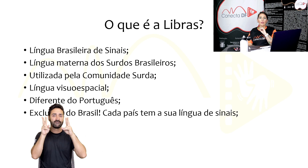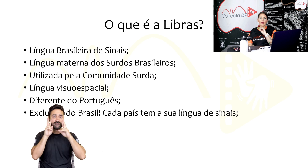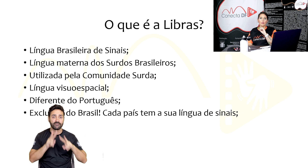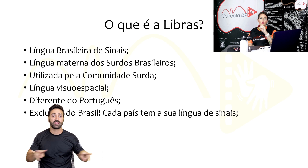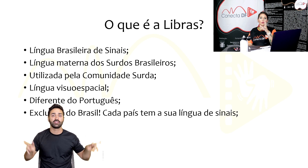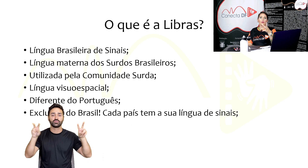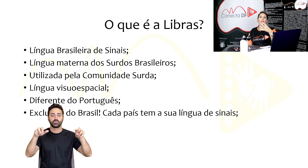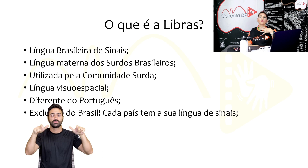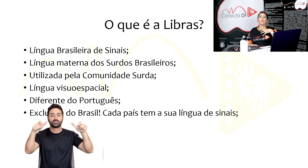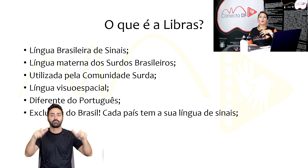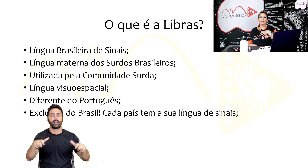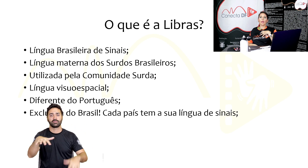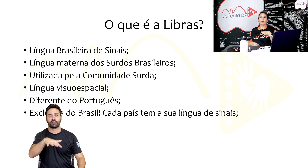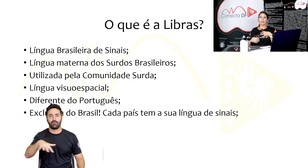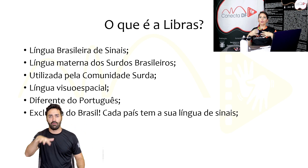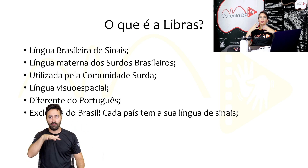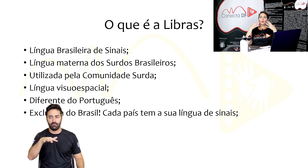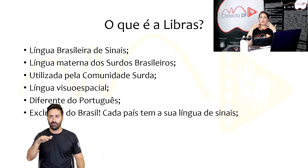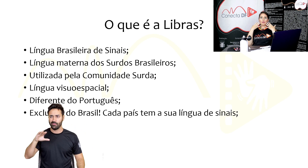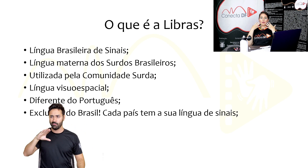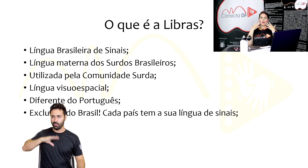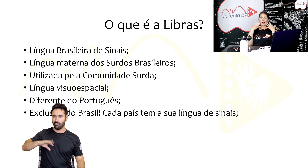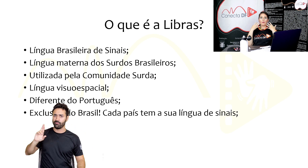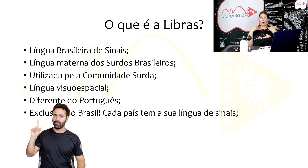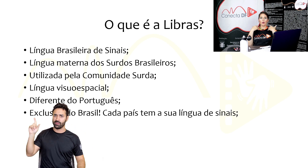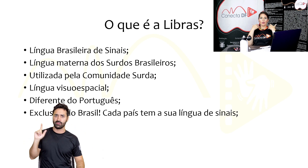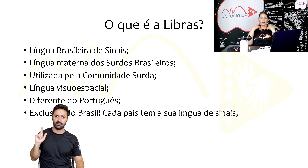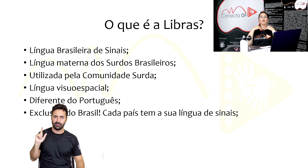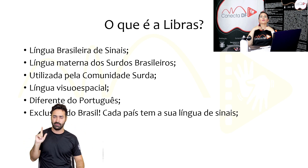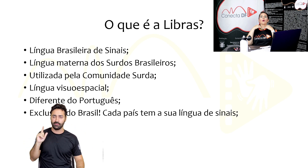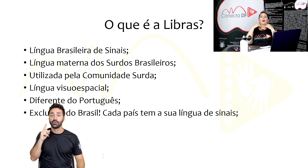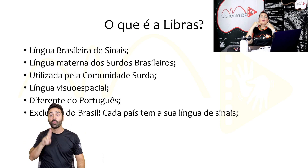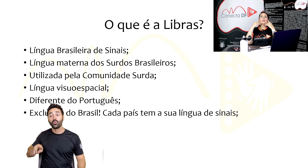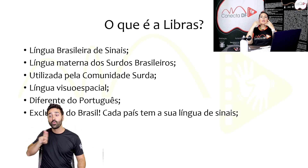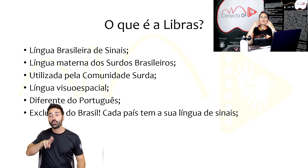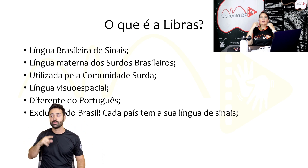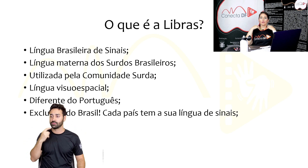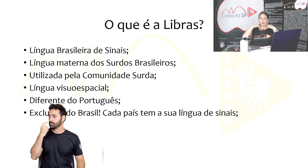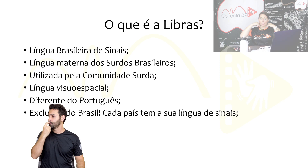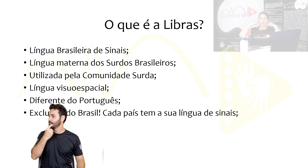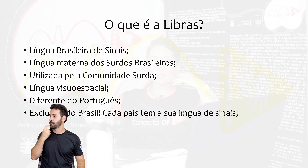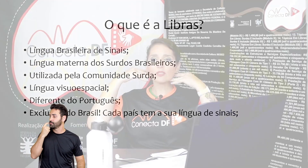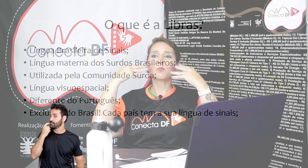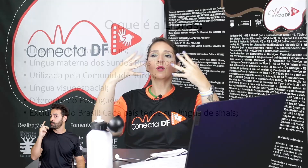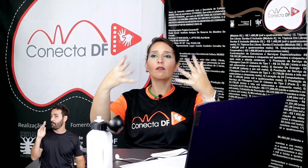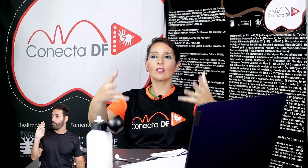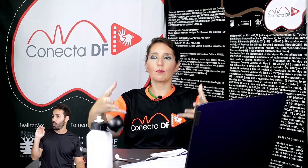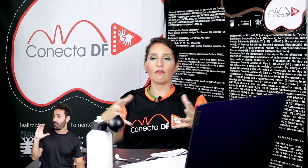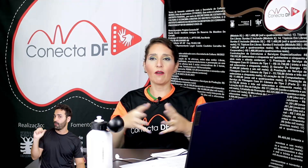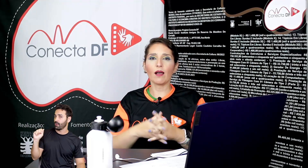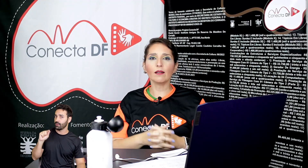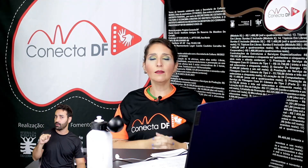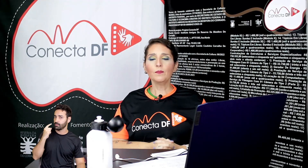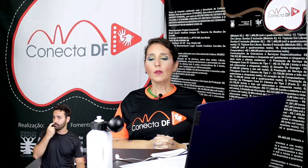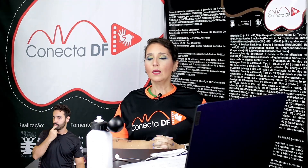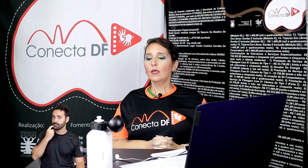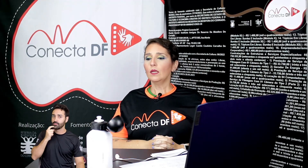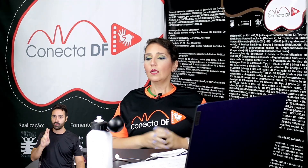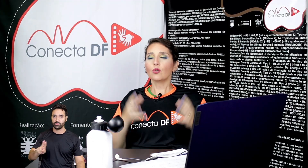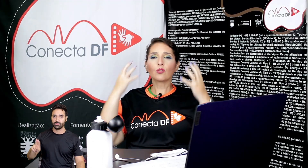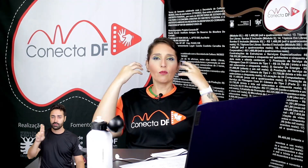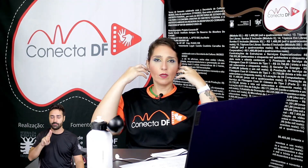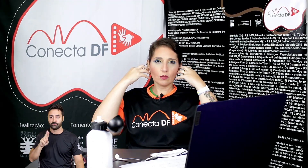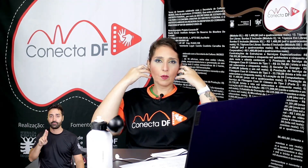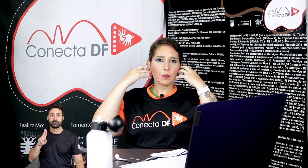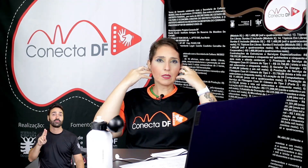O que é isso? Diferente do português que a gente usa a boca, né, os órgãos aqui que a gente tem disponíveis para fala